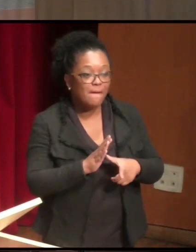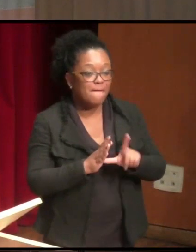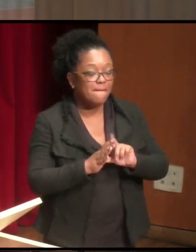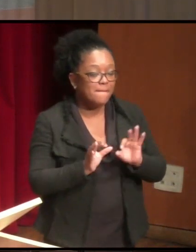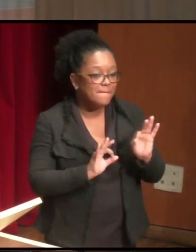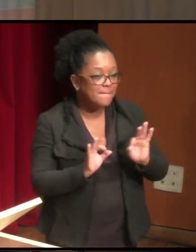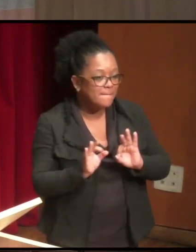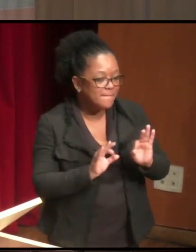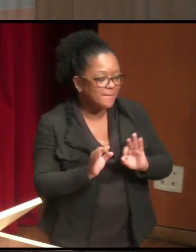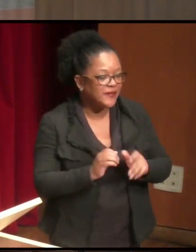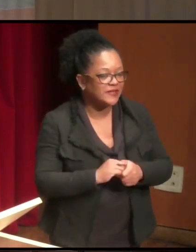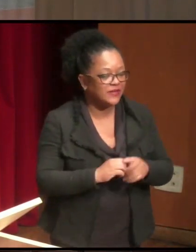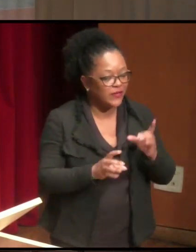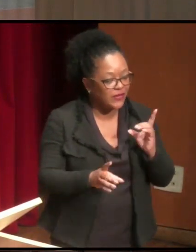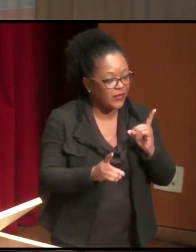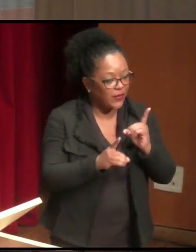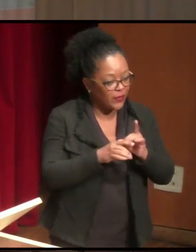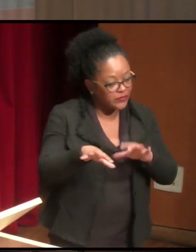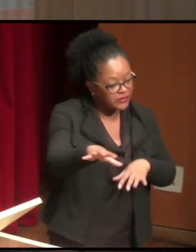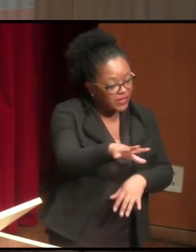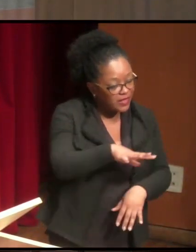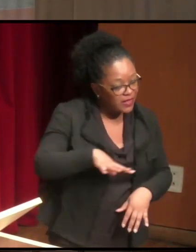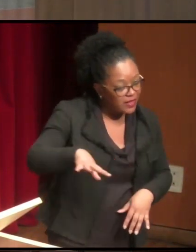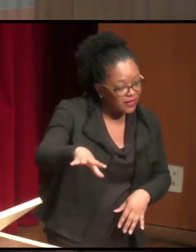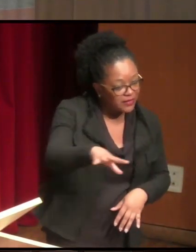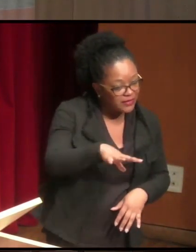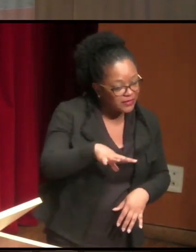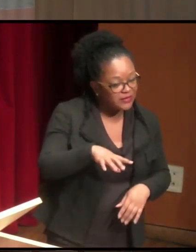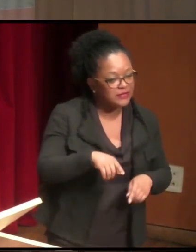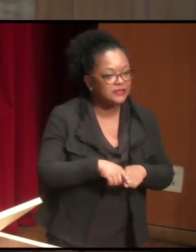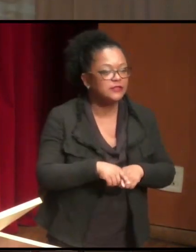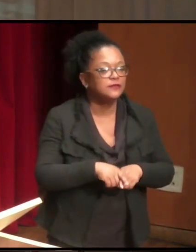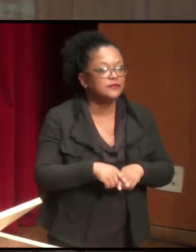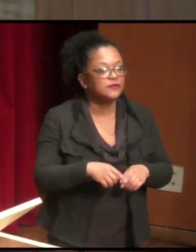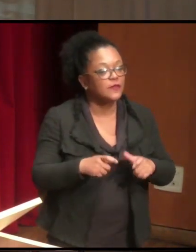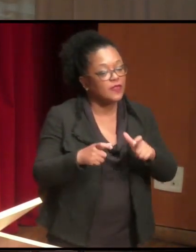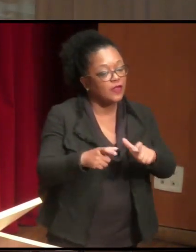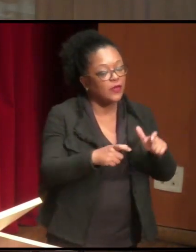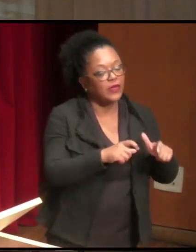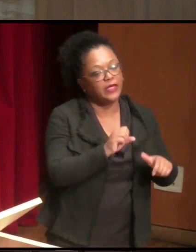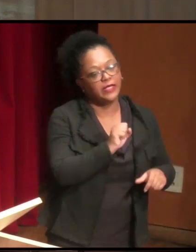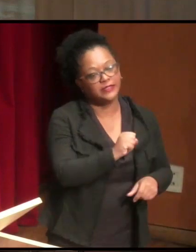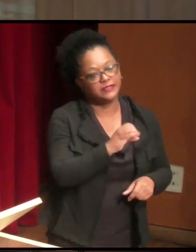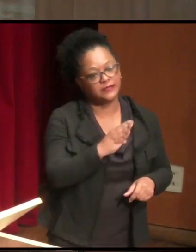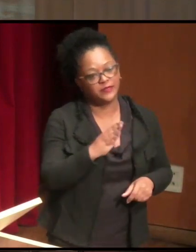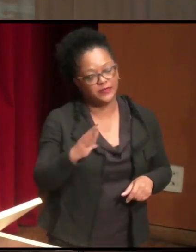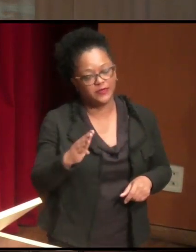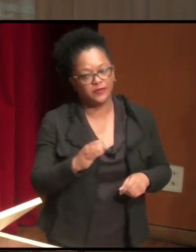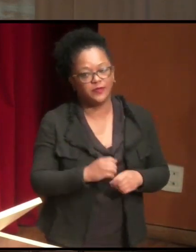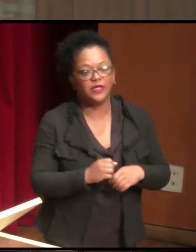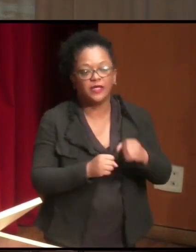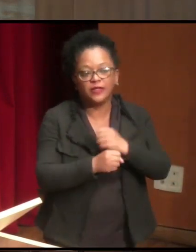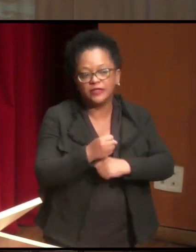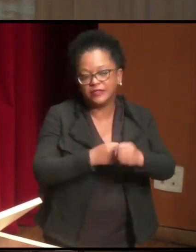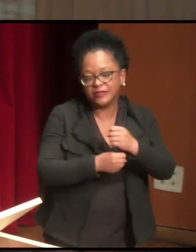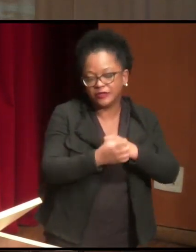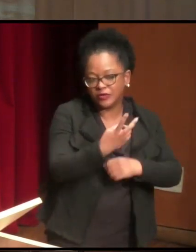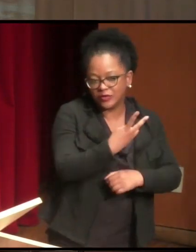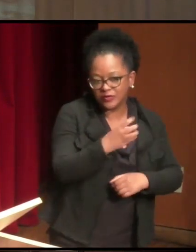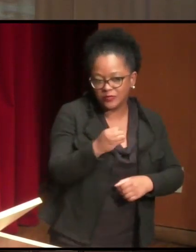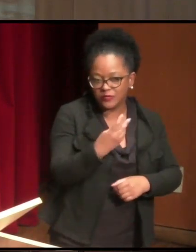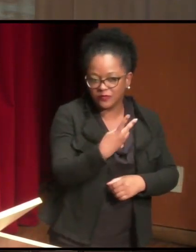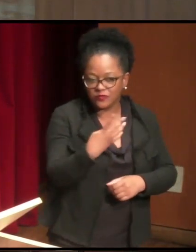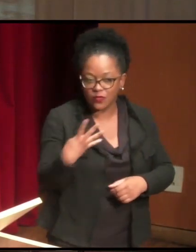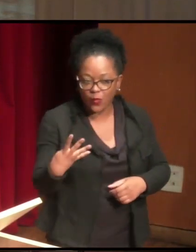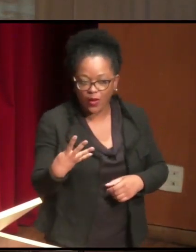encontro regional. Todas as unidades da SBB estão fazendo esse encontro regional. E 2024 nós vamos